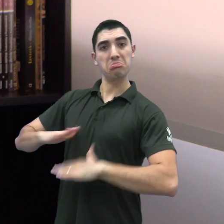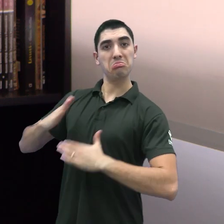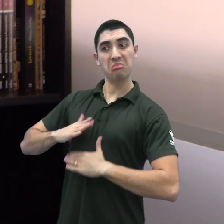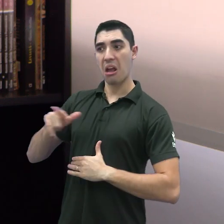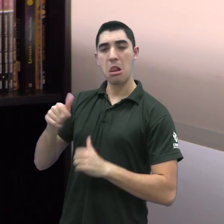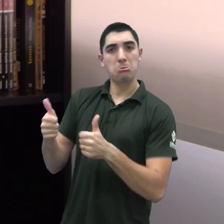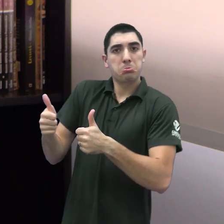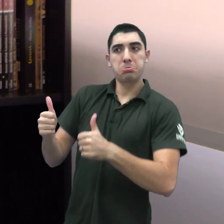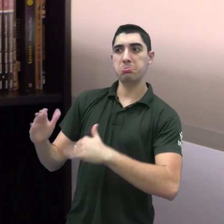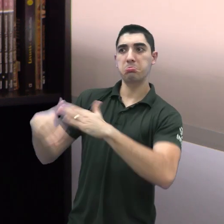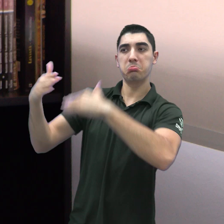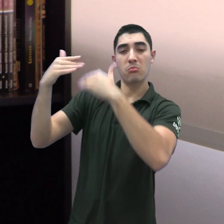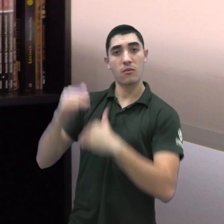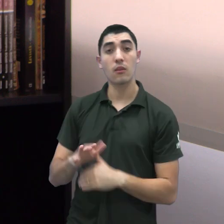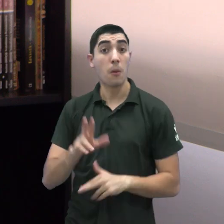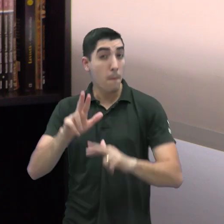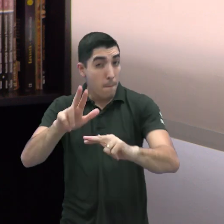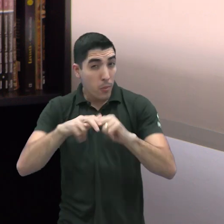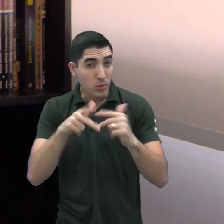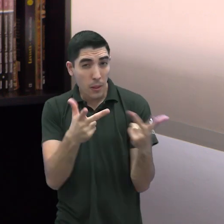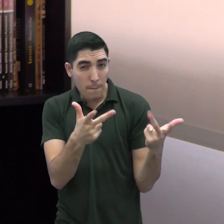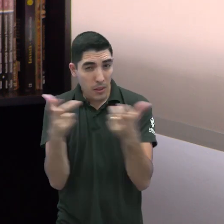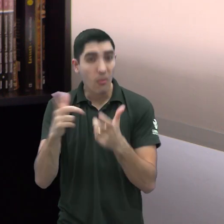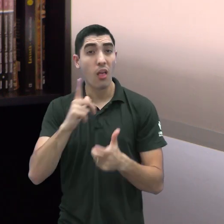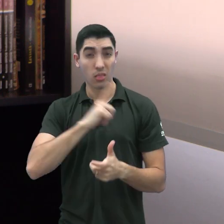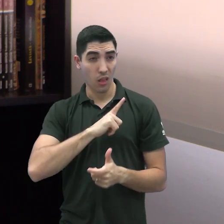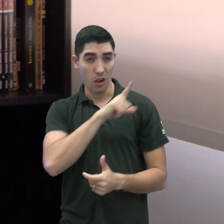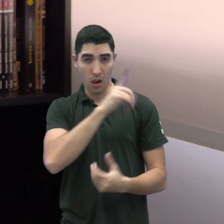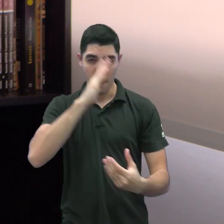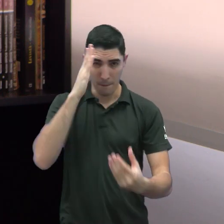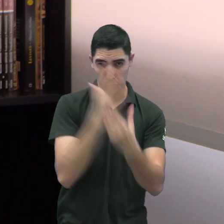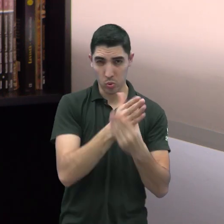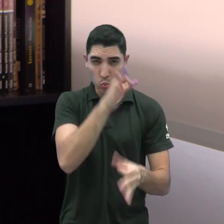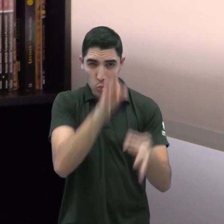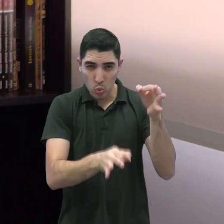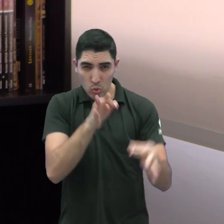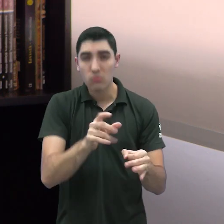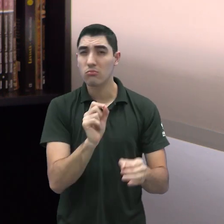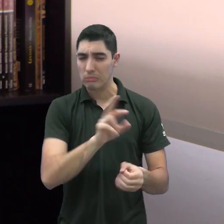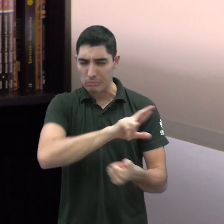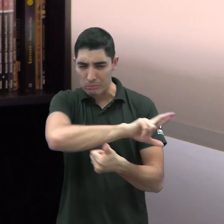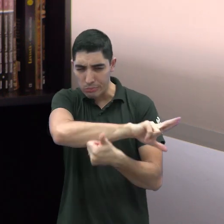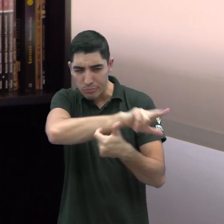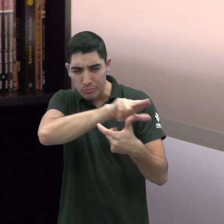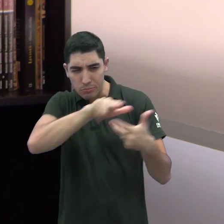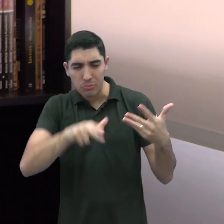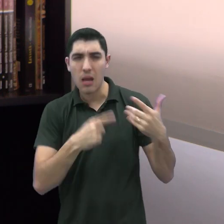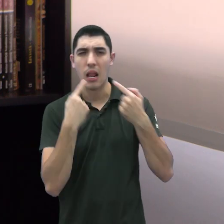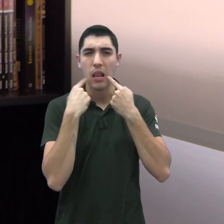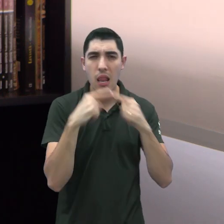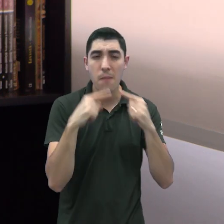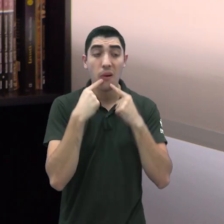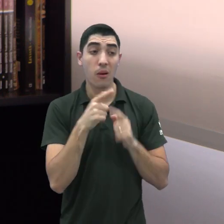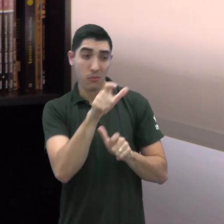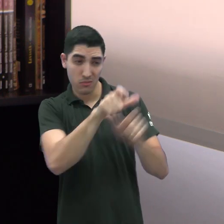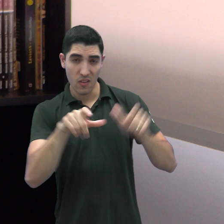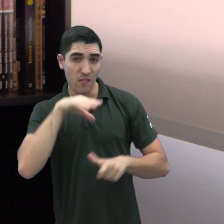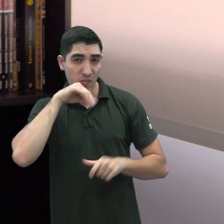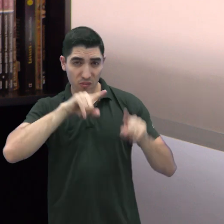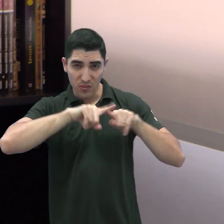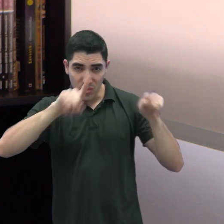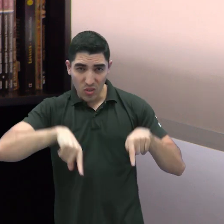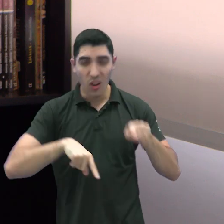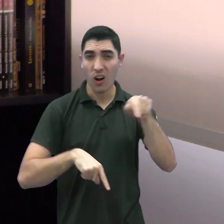causa muito isso. Não é à toa que o judiciário está abarrotado de ações em que a vida